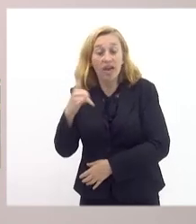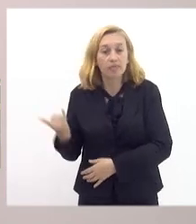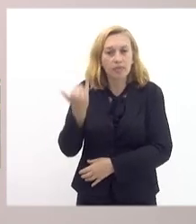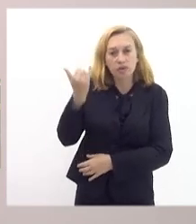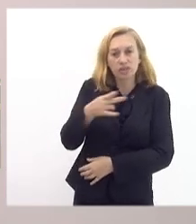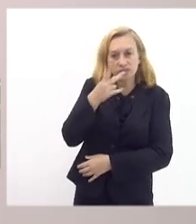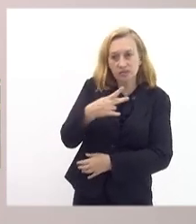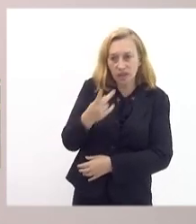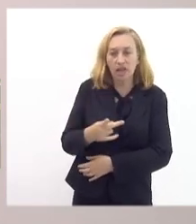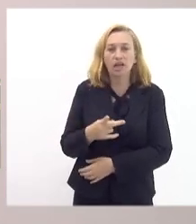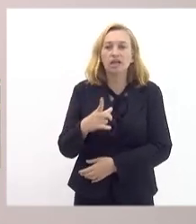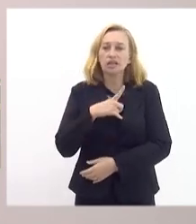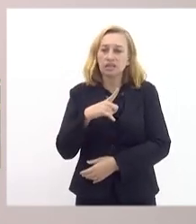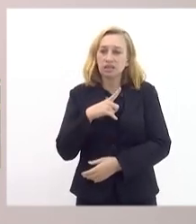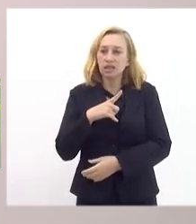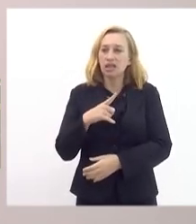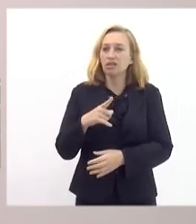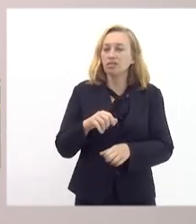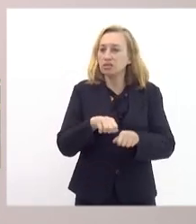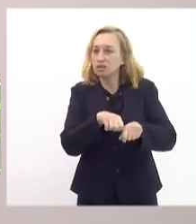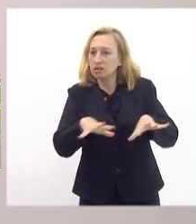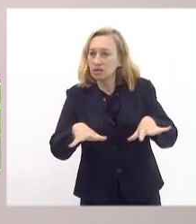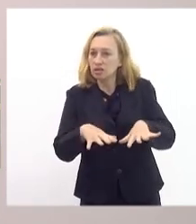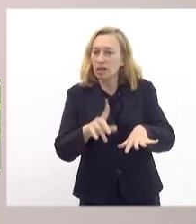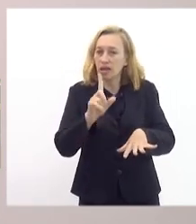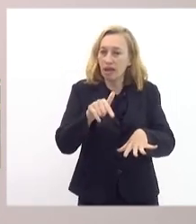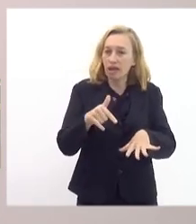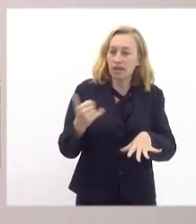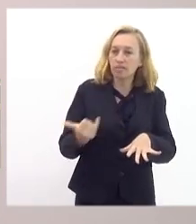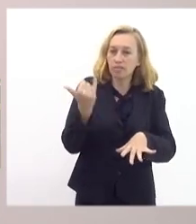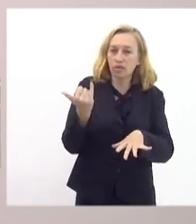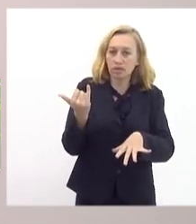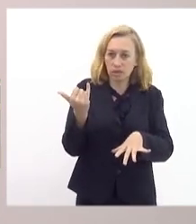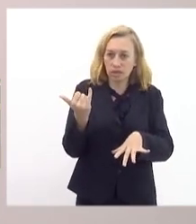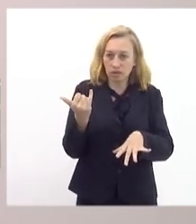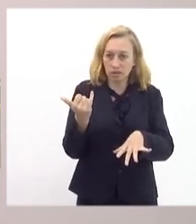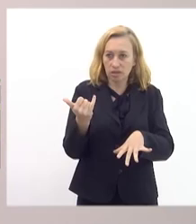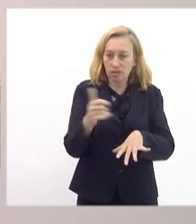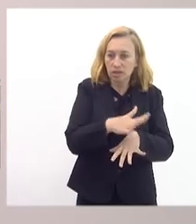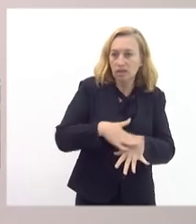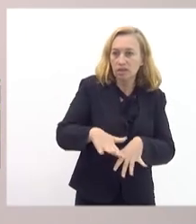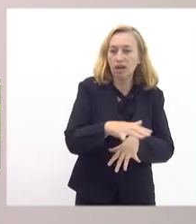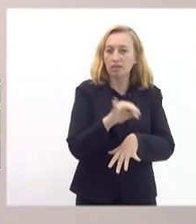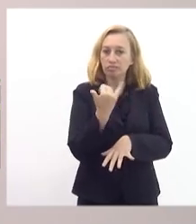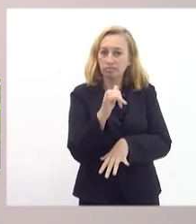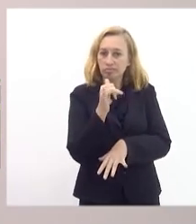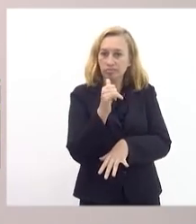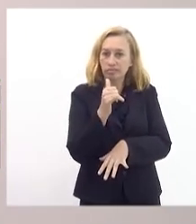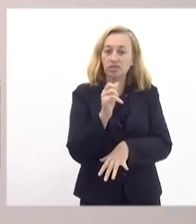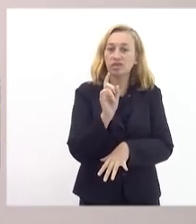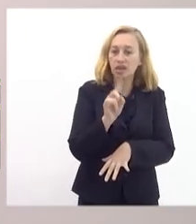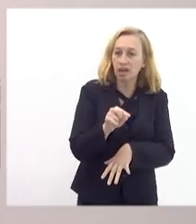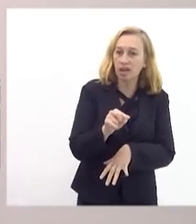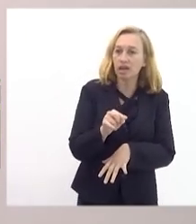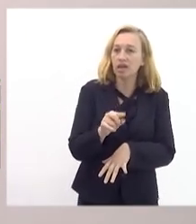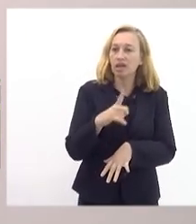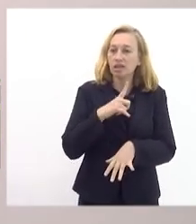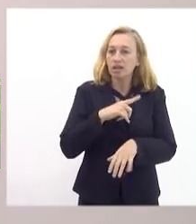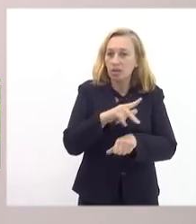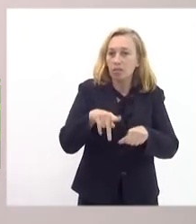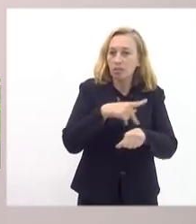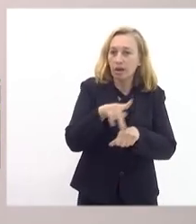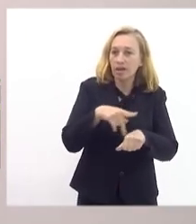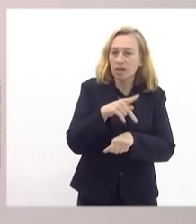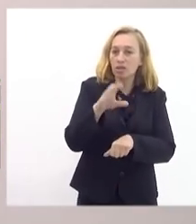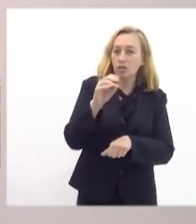a gente tem uma questão de transmissão Esse é um dos pontos mais colocados hoje no setor elétrico que a gente tem um país